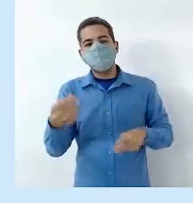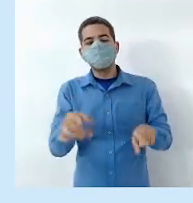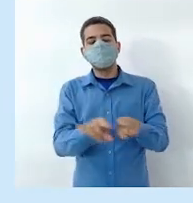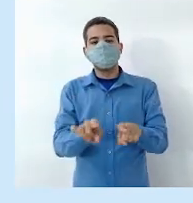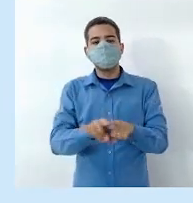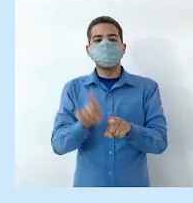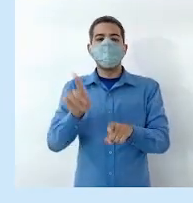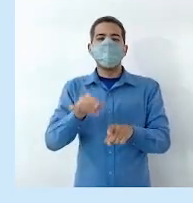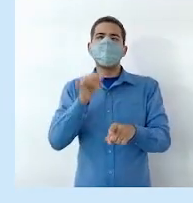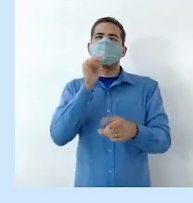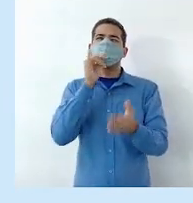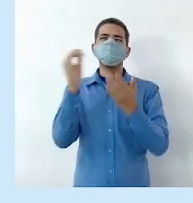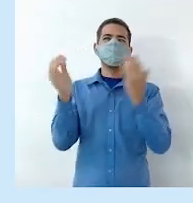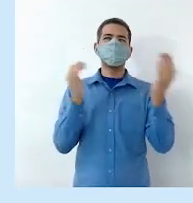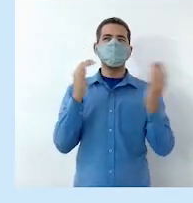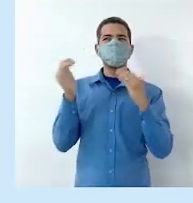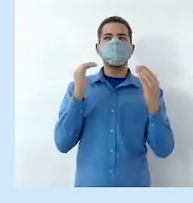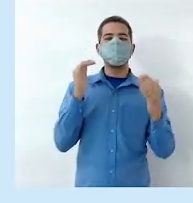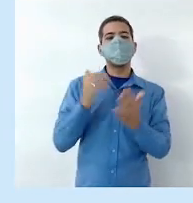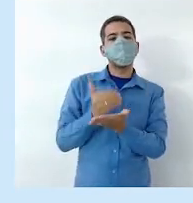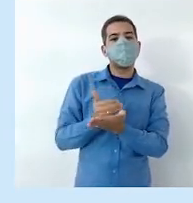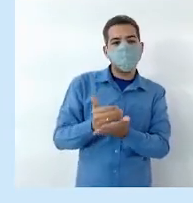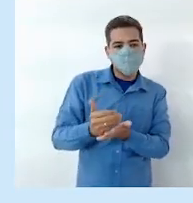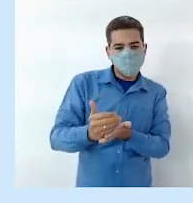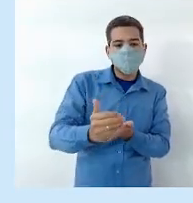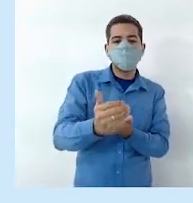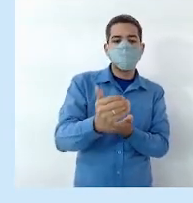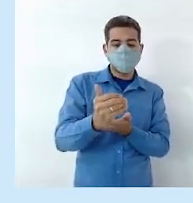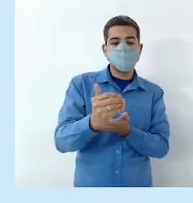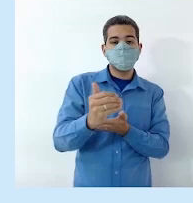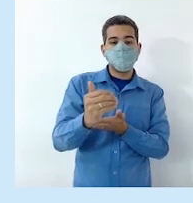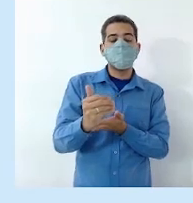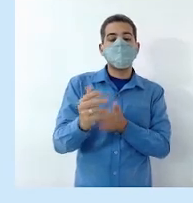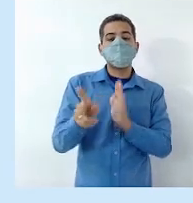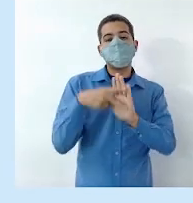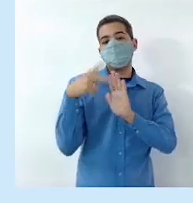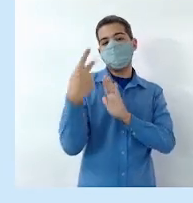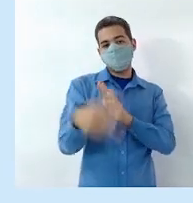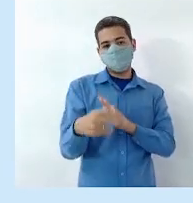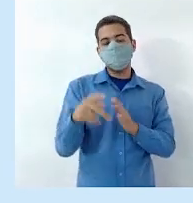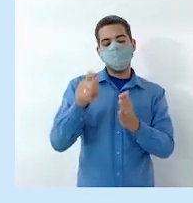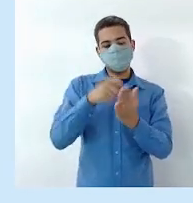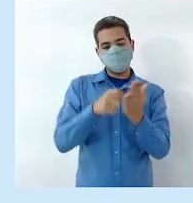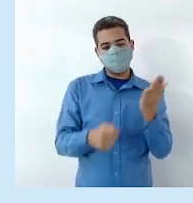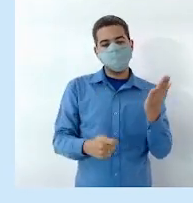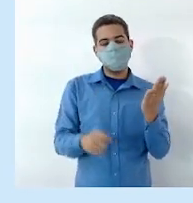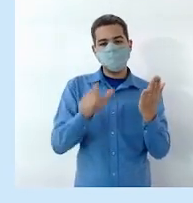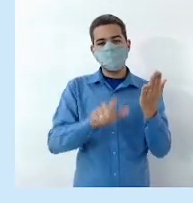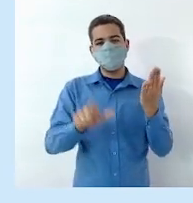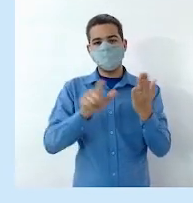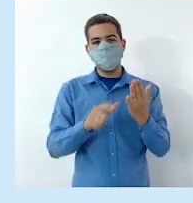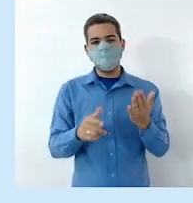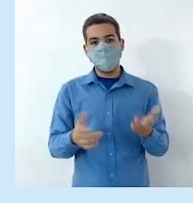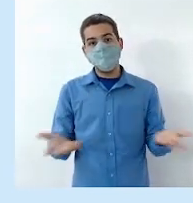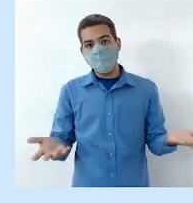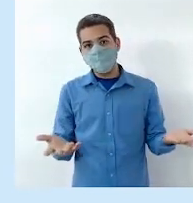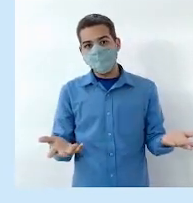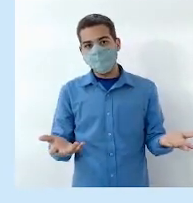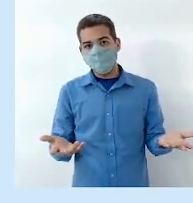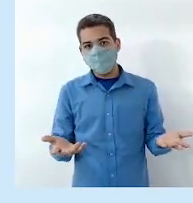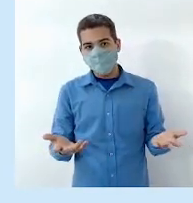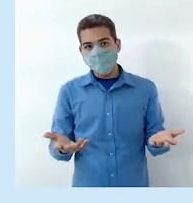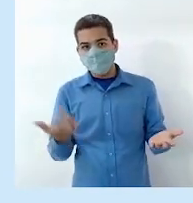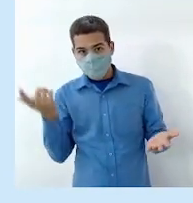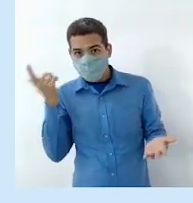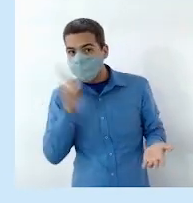como exemplo para que vocês iniciem a própria produção textual de vocês. E aí, prontos e